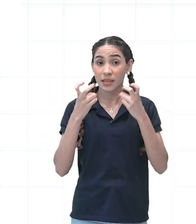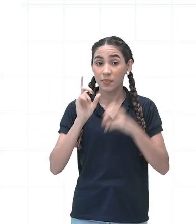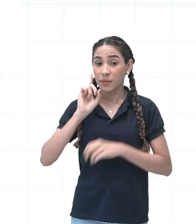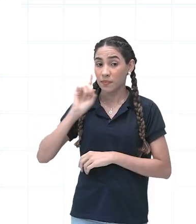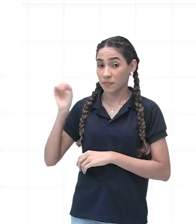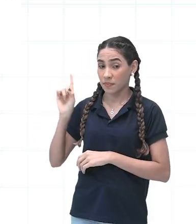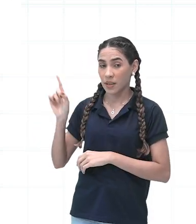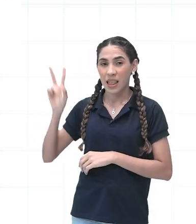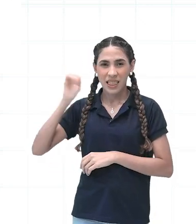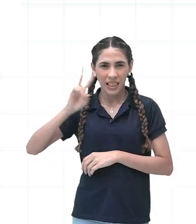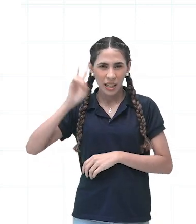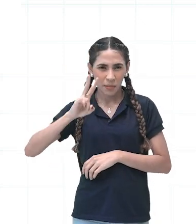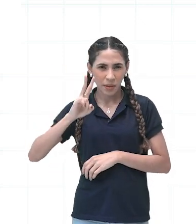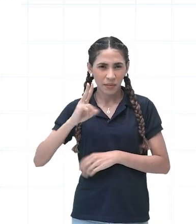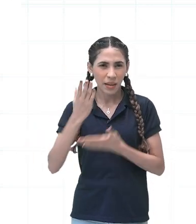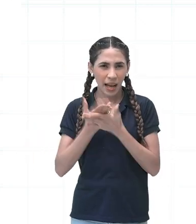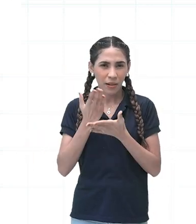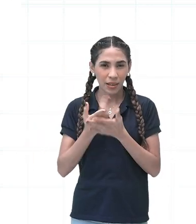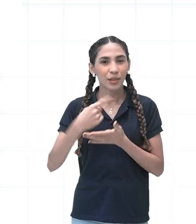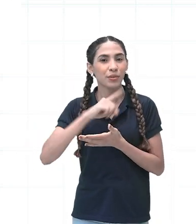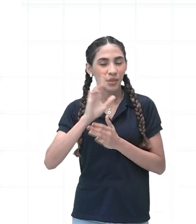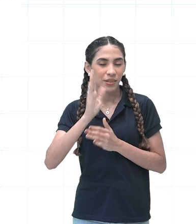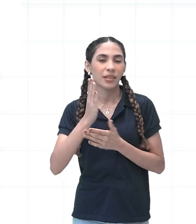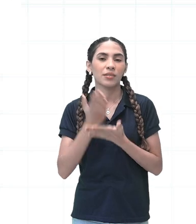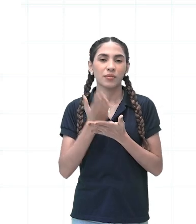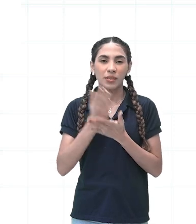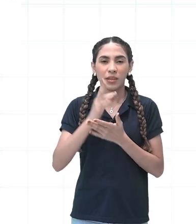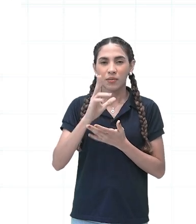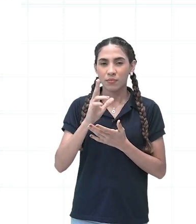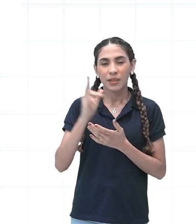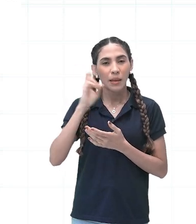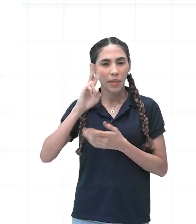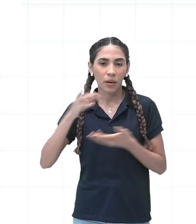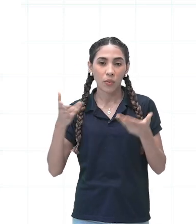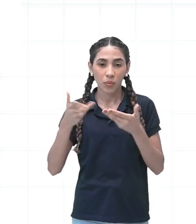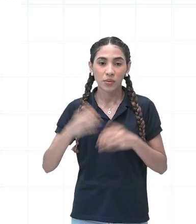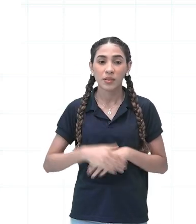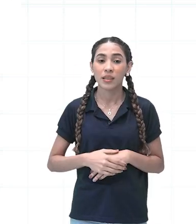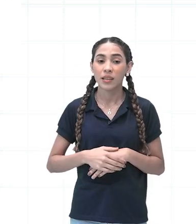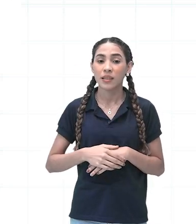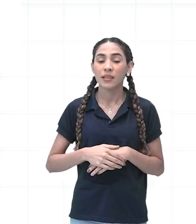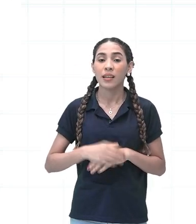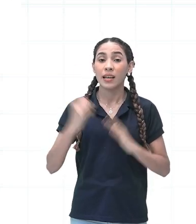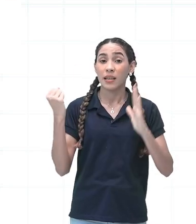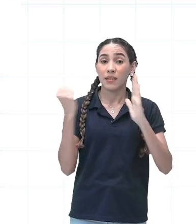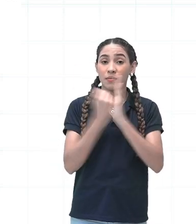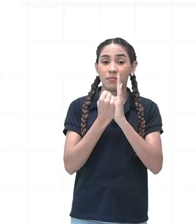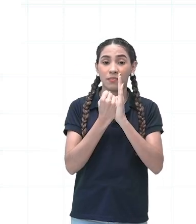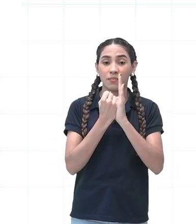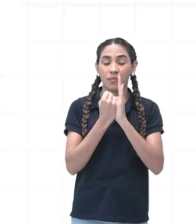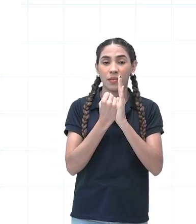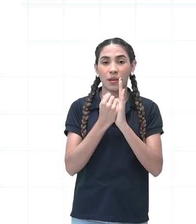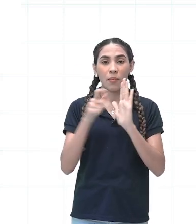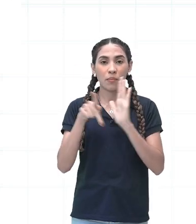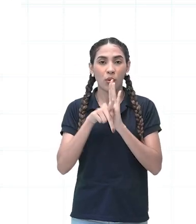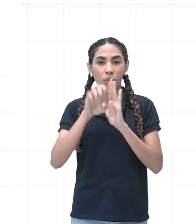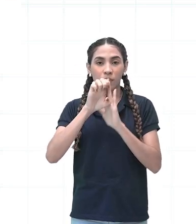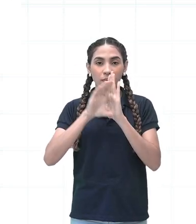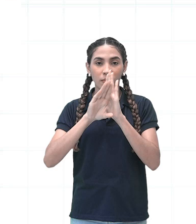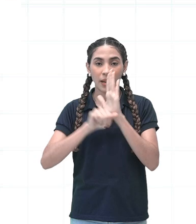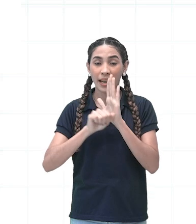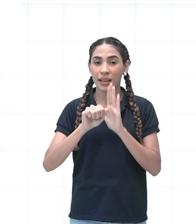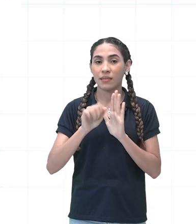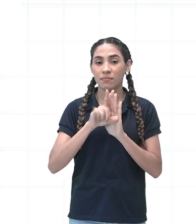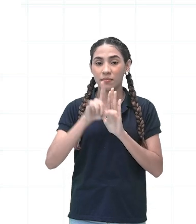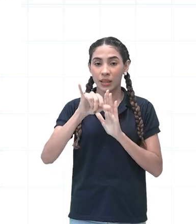seguinte, lembra daqueles elementos que a gente já viu e aqui a gente vai reforçar? Olhem a identificação da origem desta